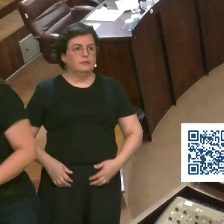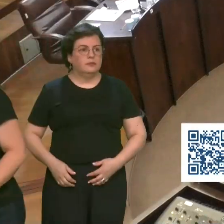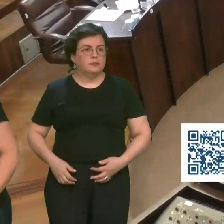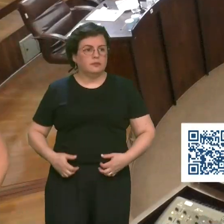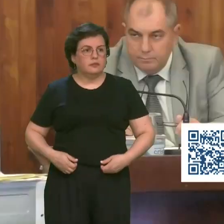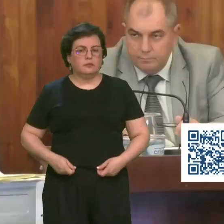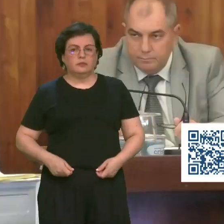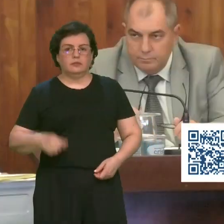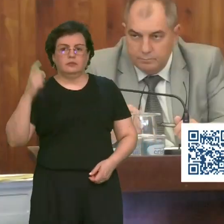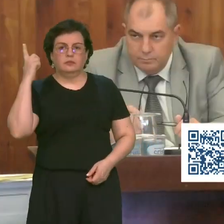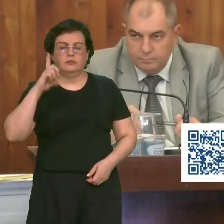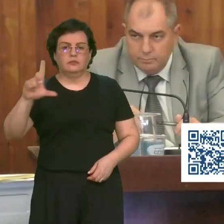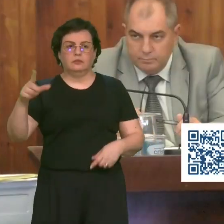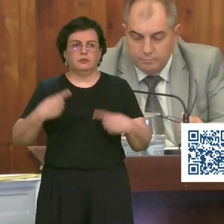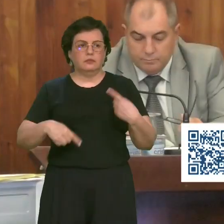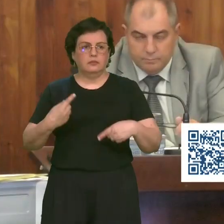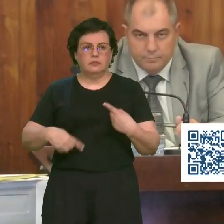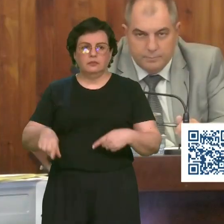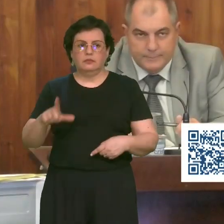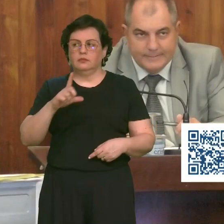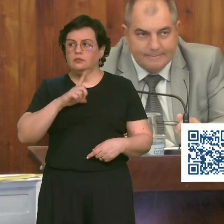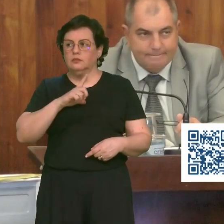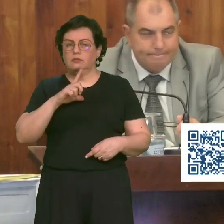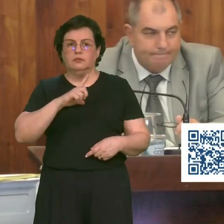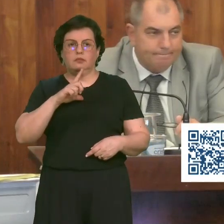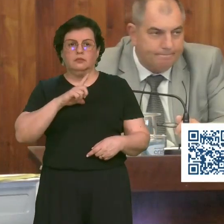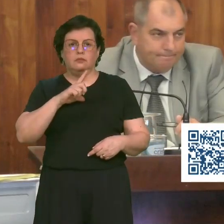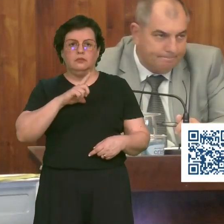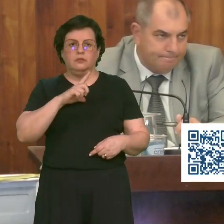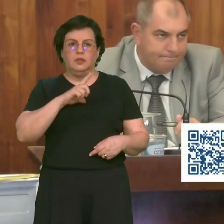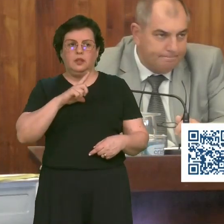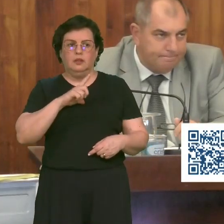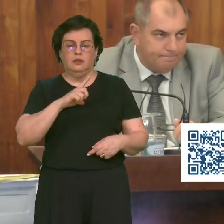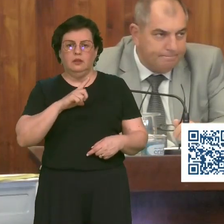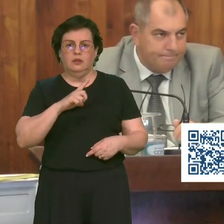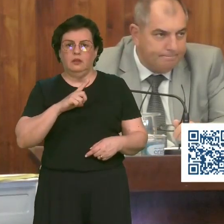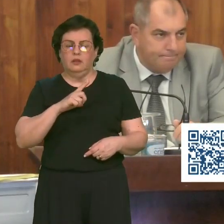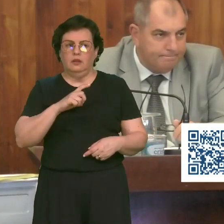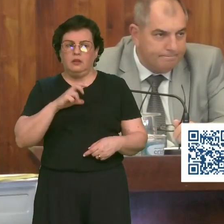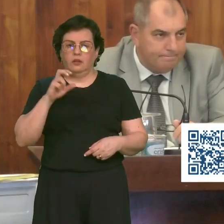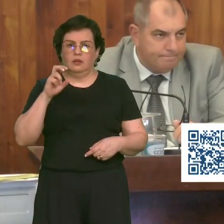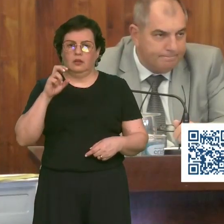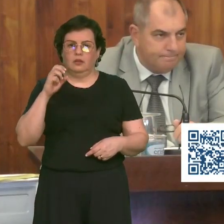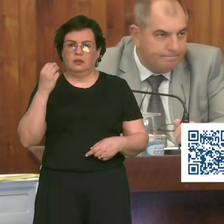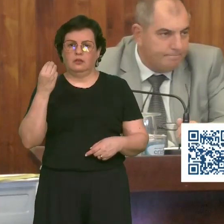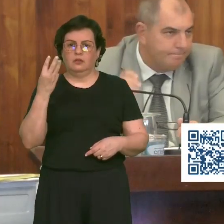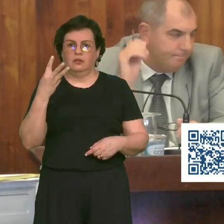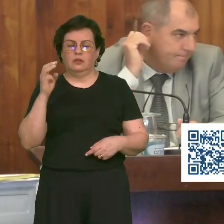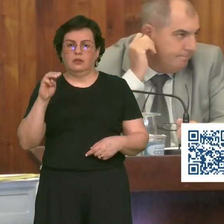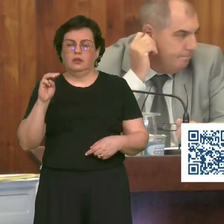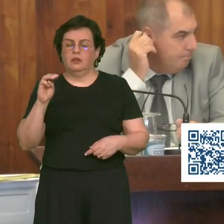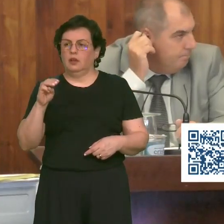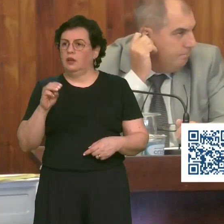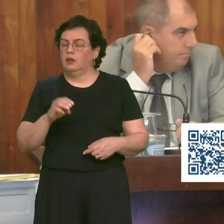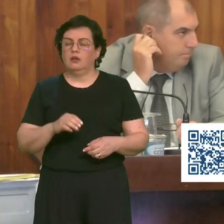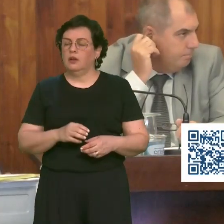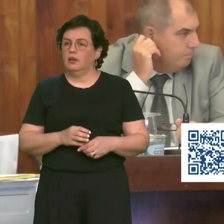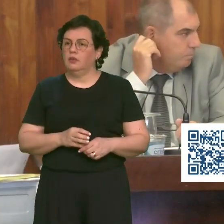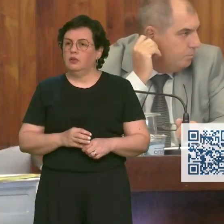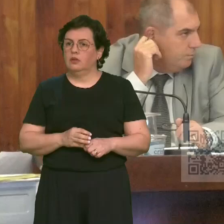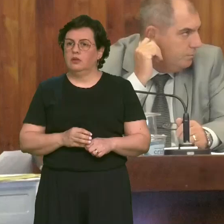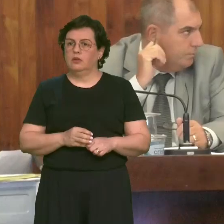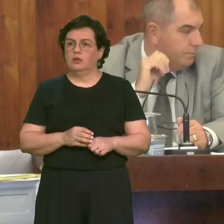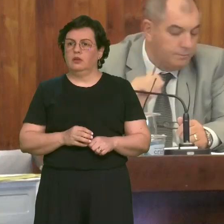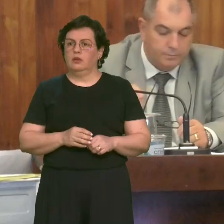requerimento Continua em discussão escrito Vereador Eduardo Nascimento que dispõe na forma regimental de 3 minutos